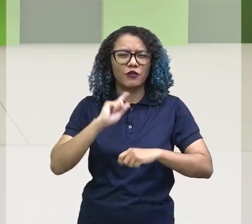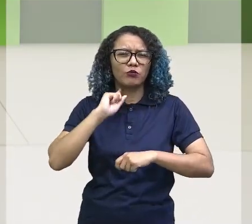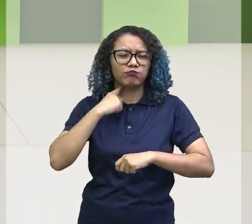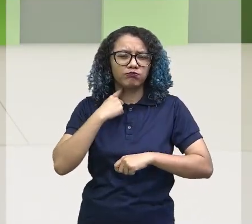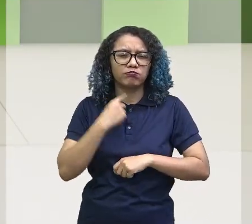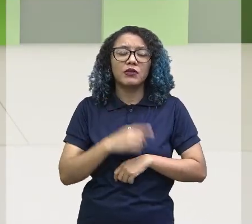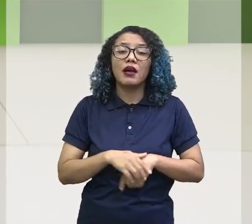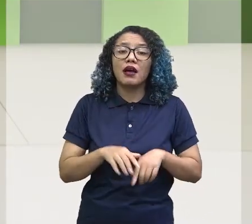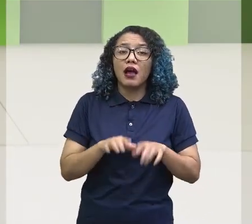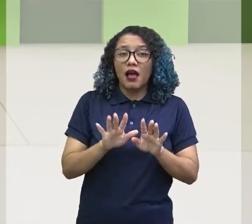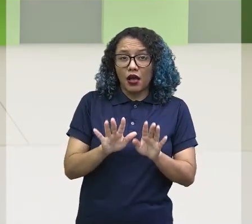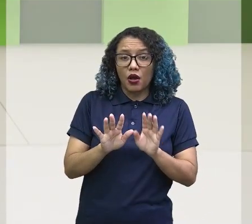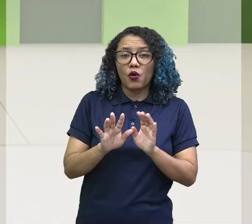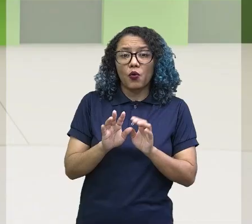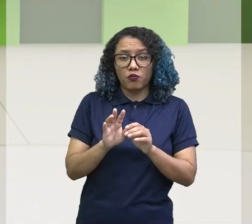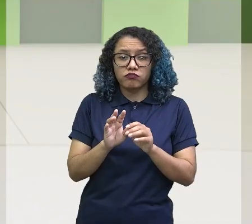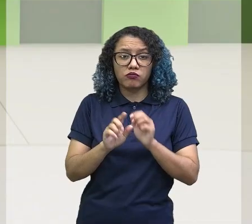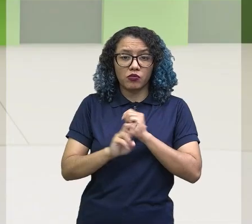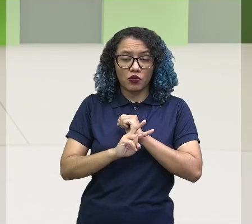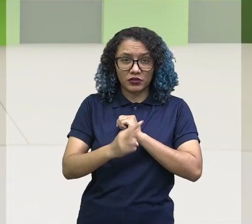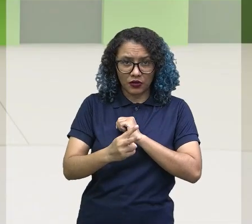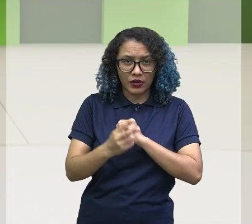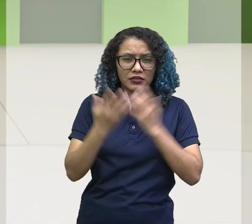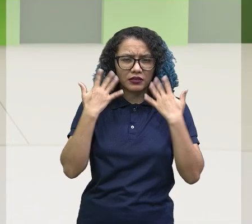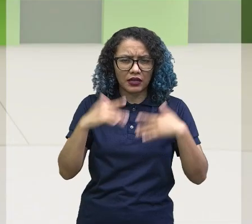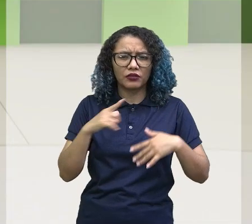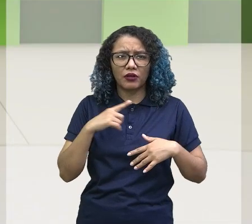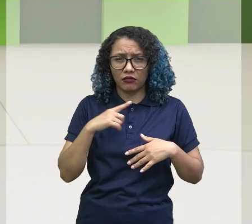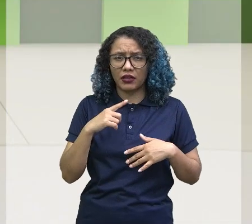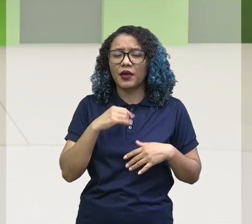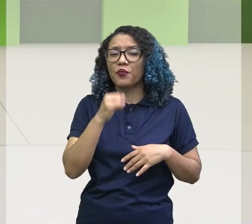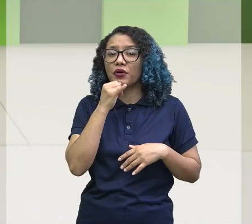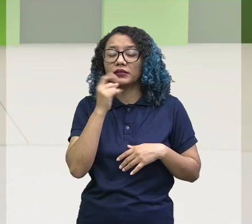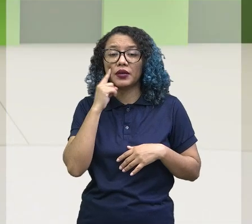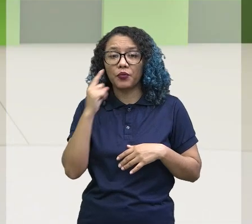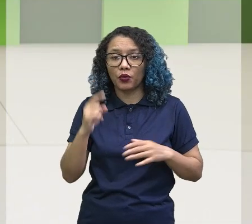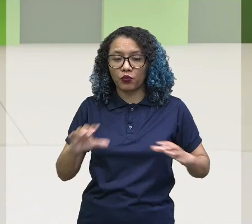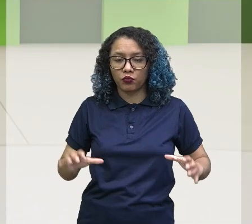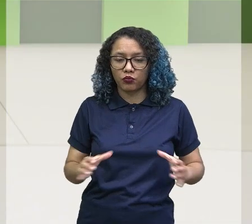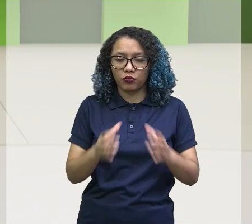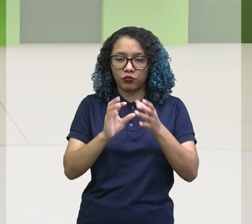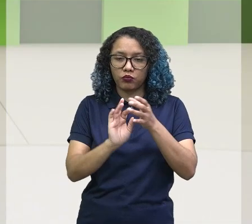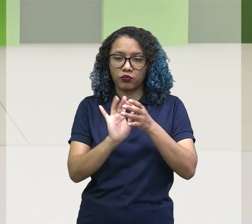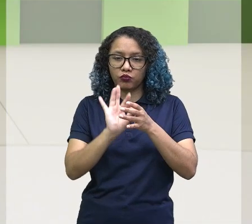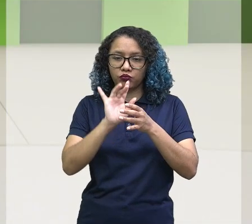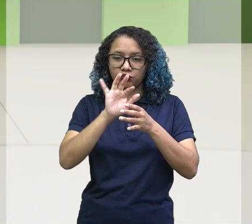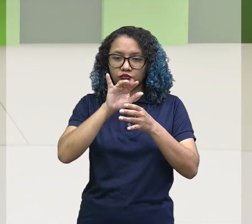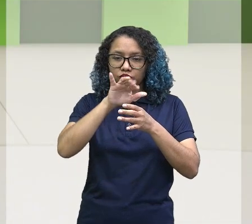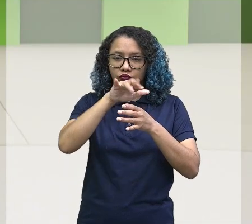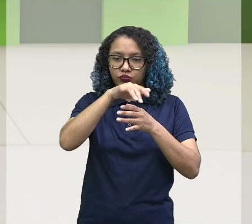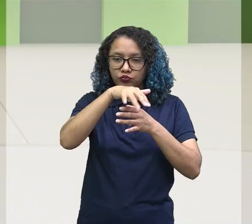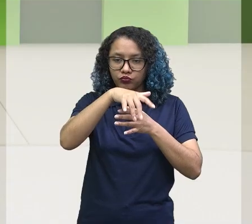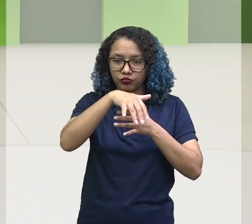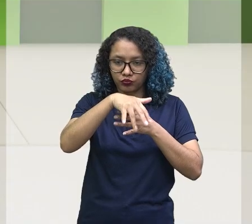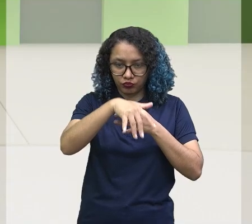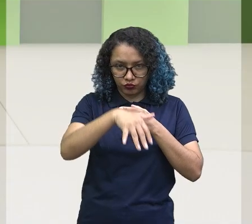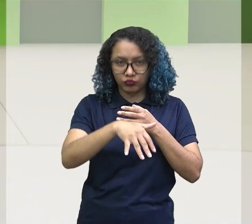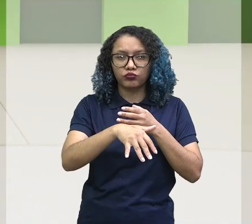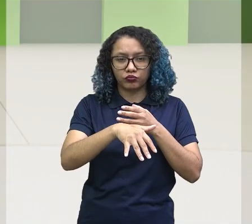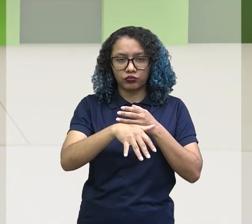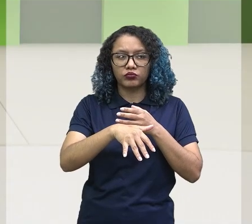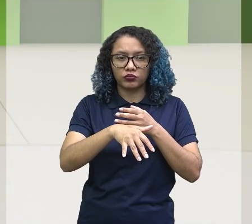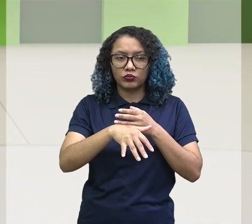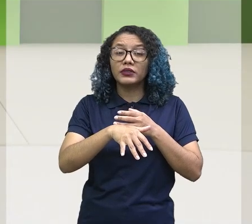causas naturais também, como essa que você observa aqui dos vulcões, O vulcão, ele vai entrar em